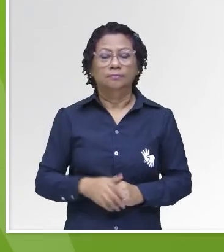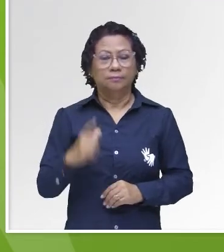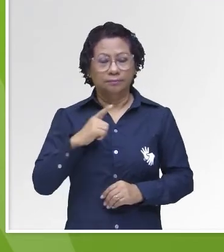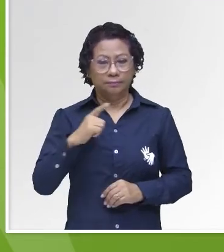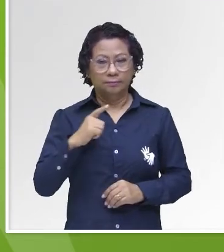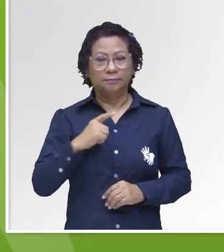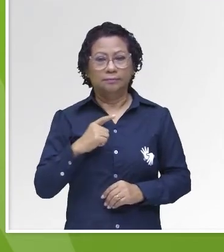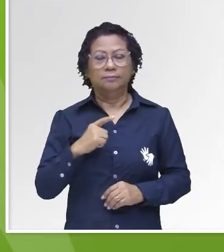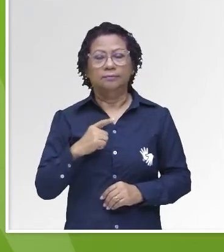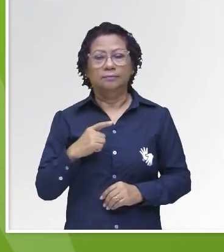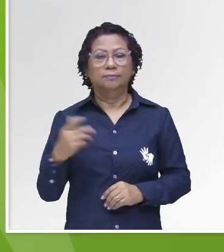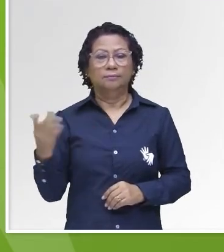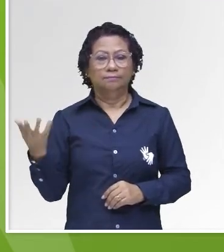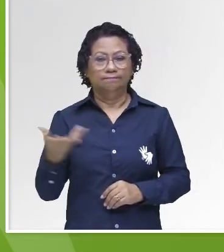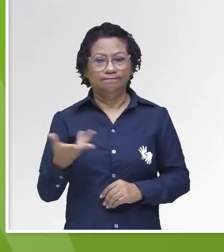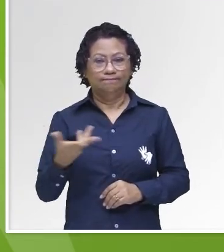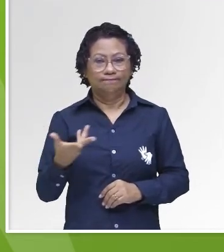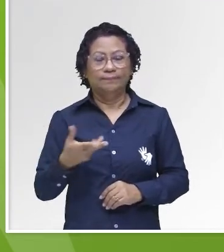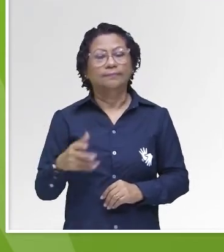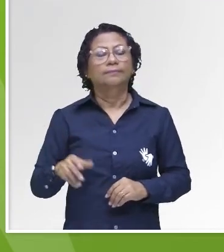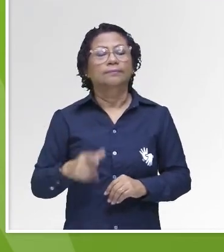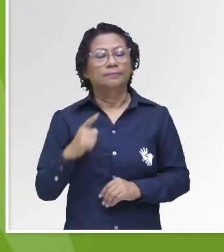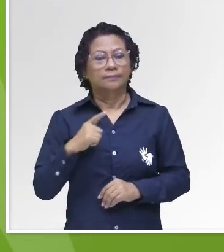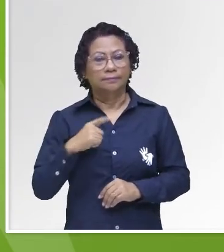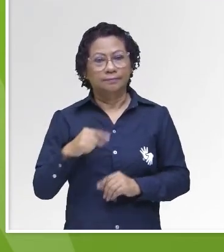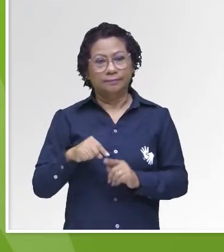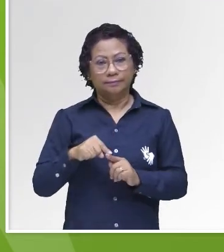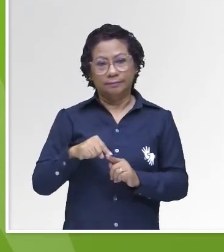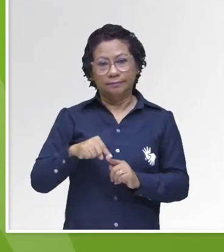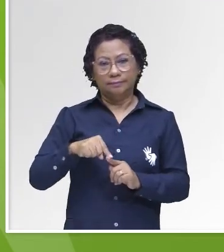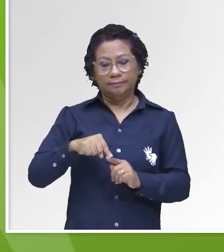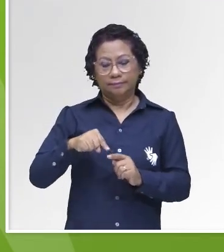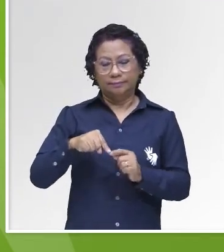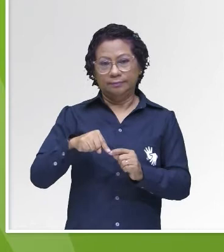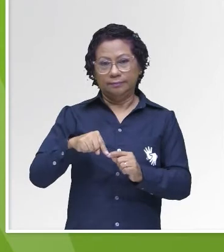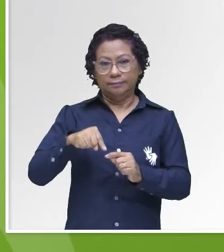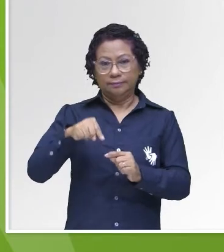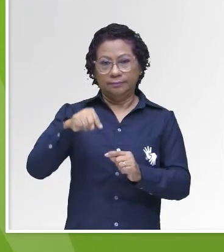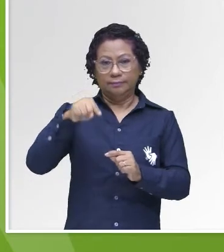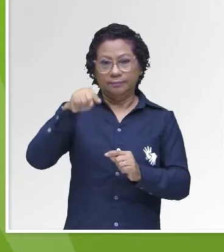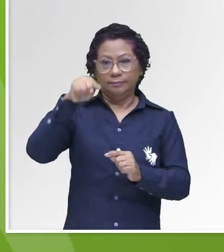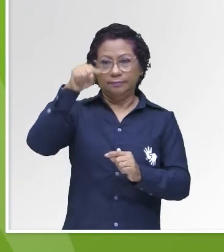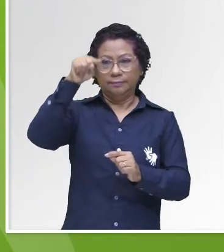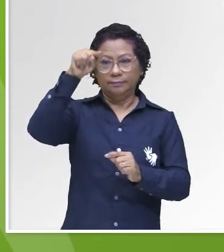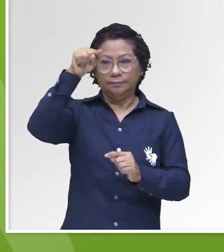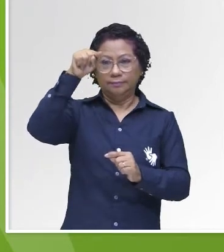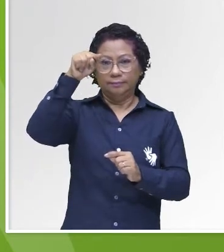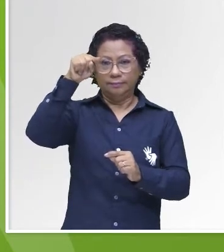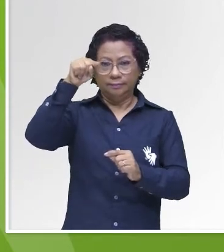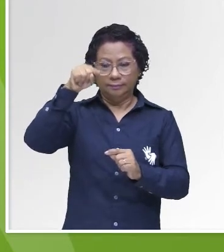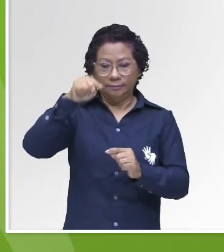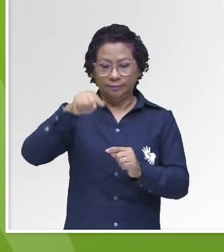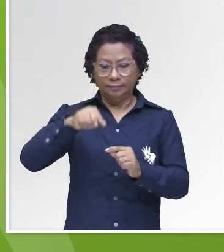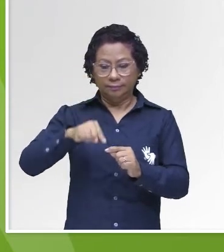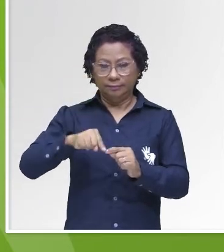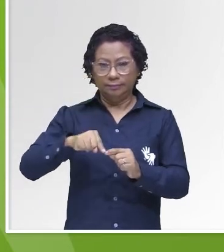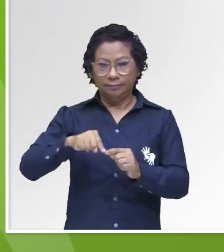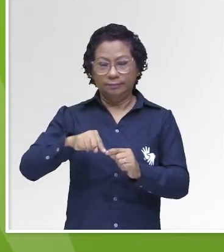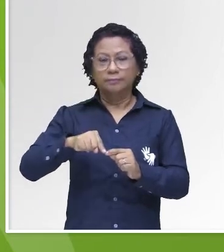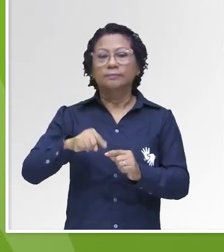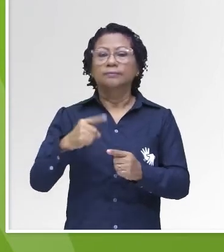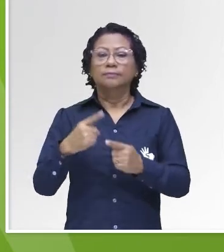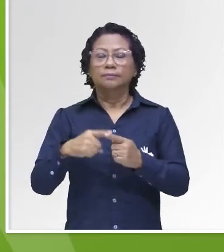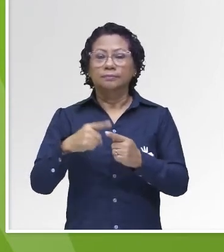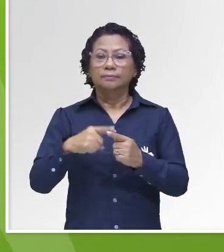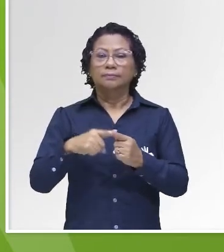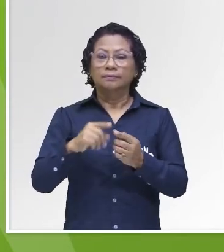é igual a zero. Ou seja, já é aquilo que eu falei. Quando o móvel parte de uma altura, volta para aquela mesma